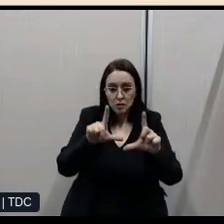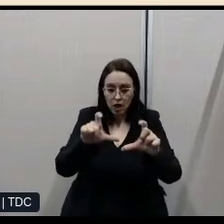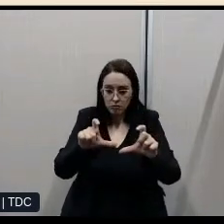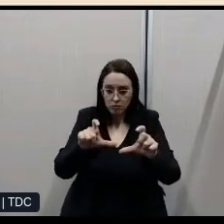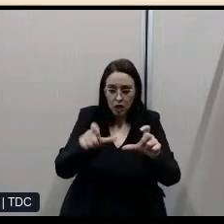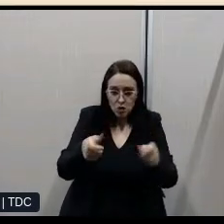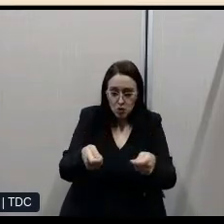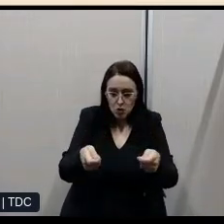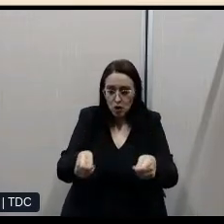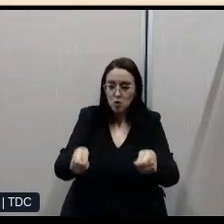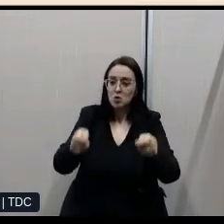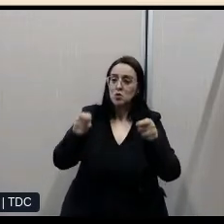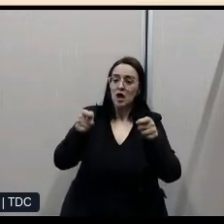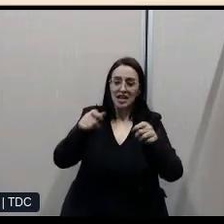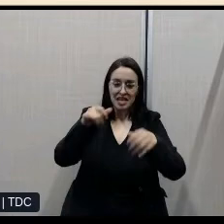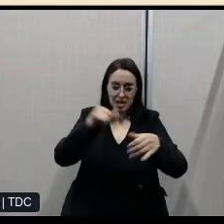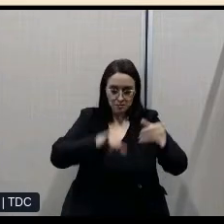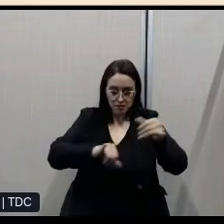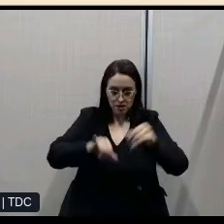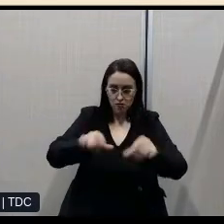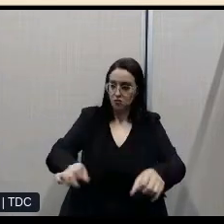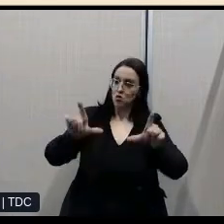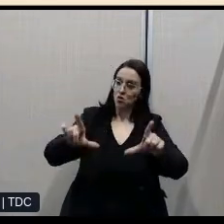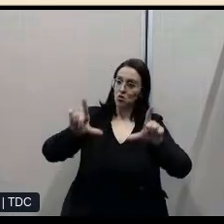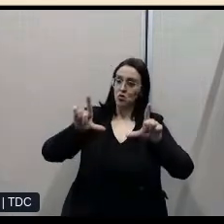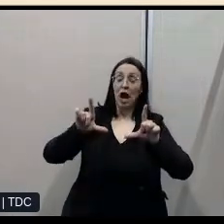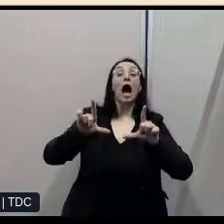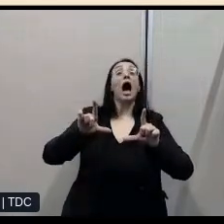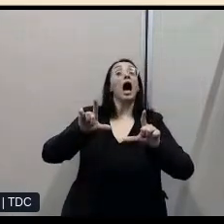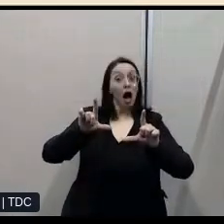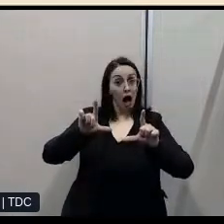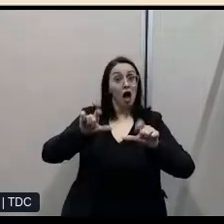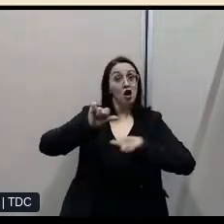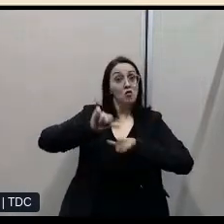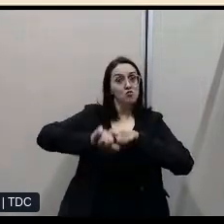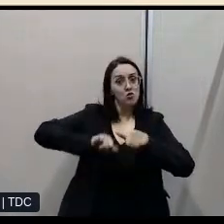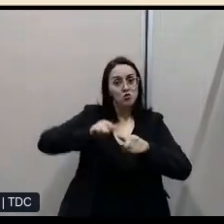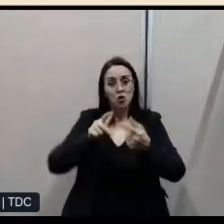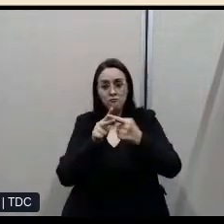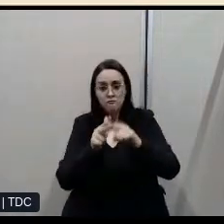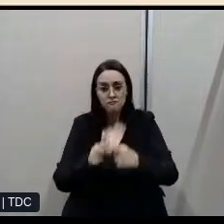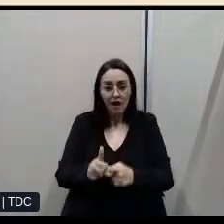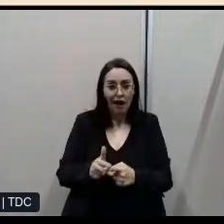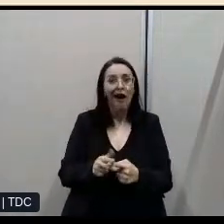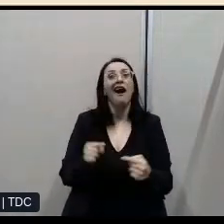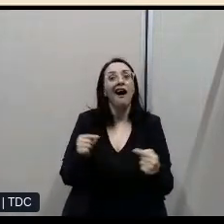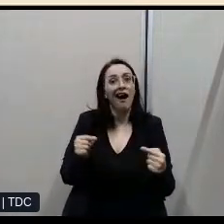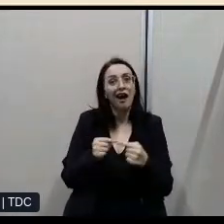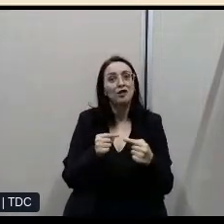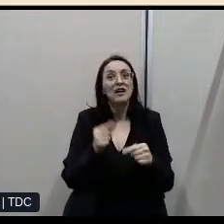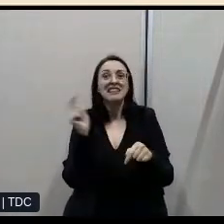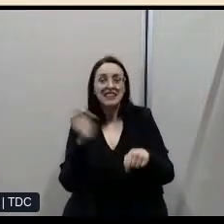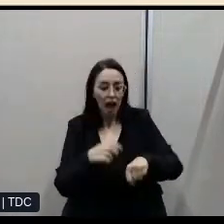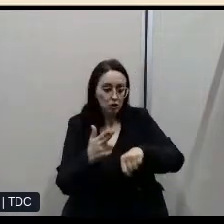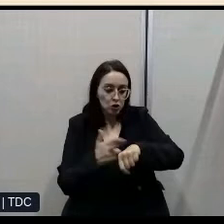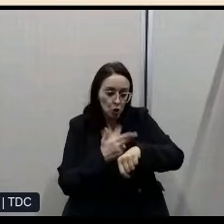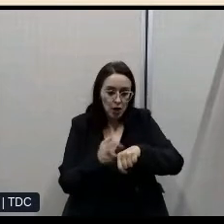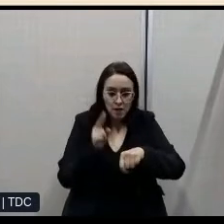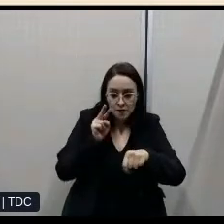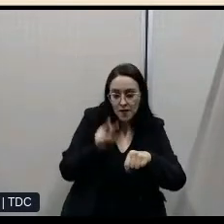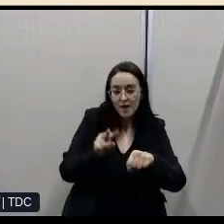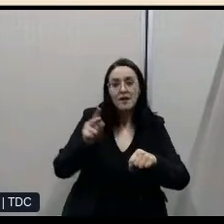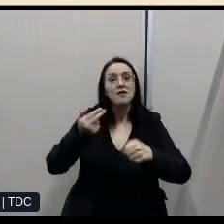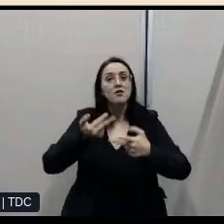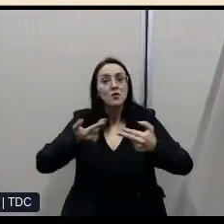as fotos, acabaram modificando os componentes químicos e a forma de calibrar os equipamentos para atender essa necessidade. Então, a partir